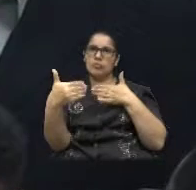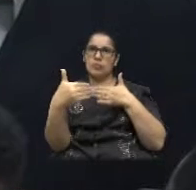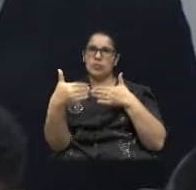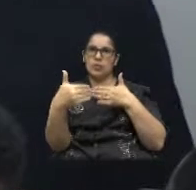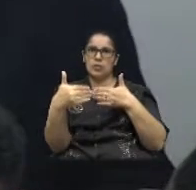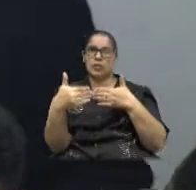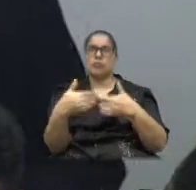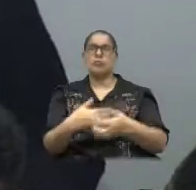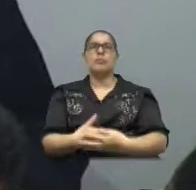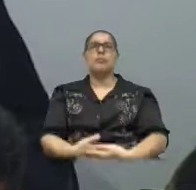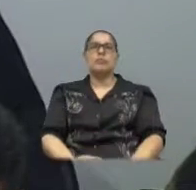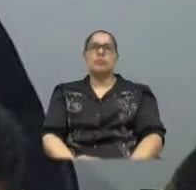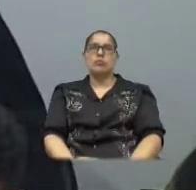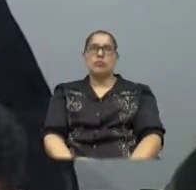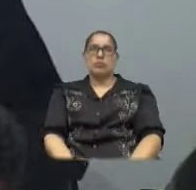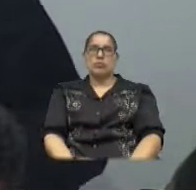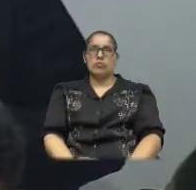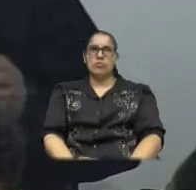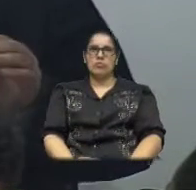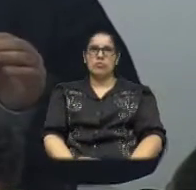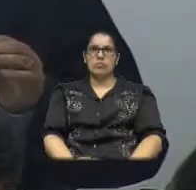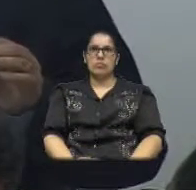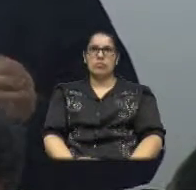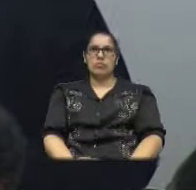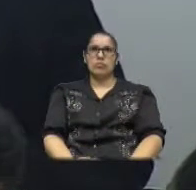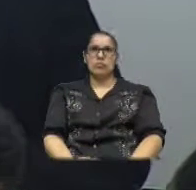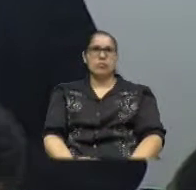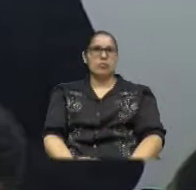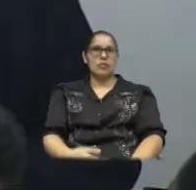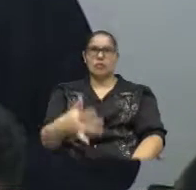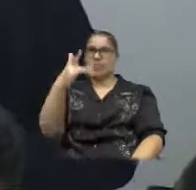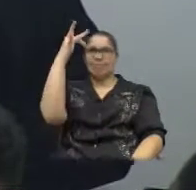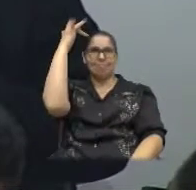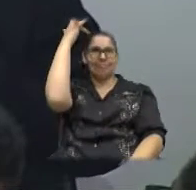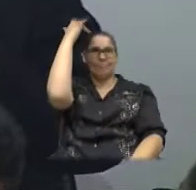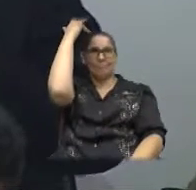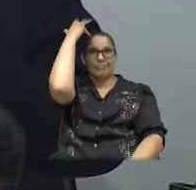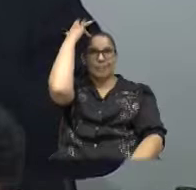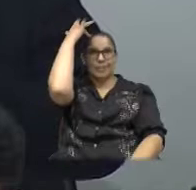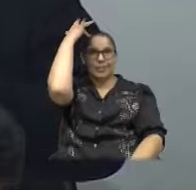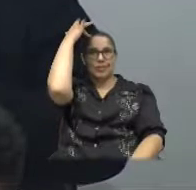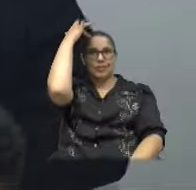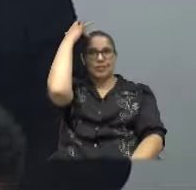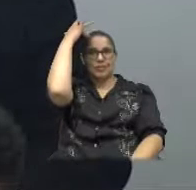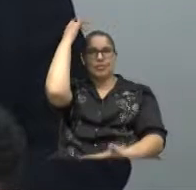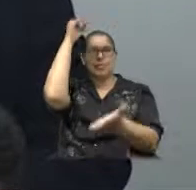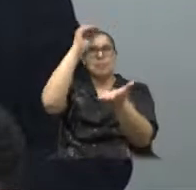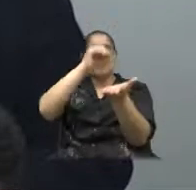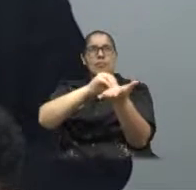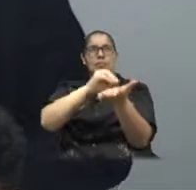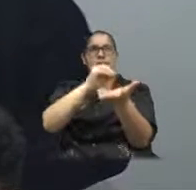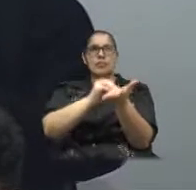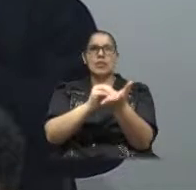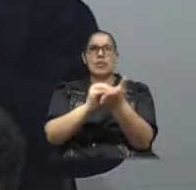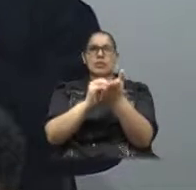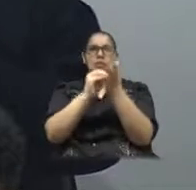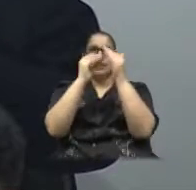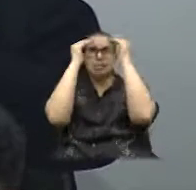Vereador Estevão, isso é uma ofensa, é um desrespeito, é